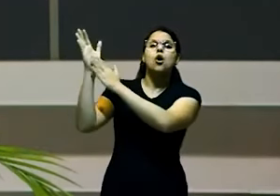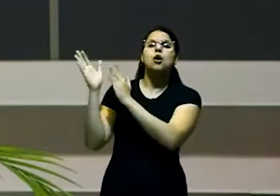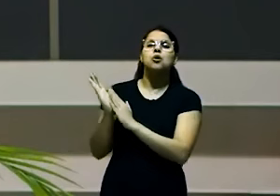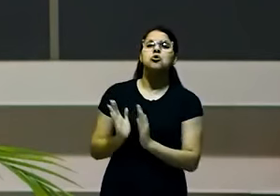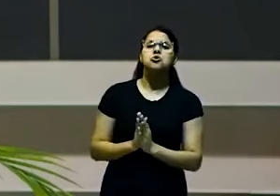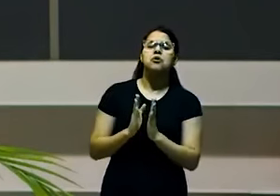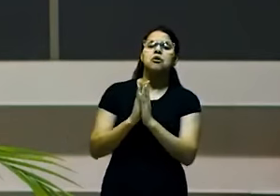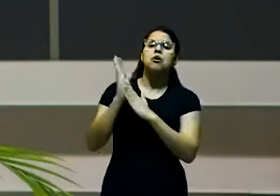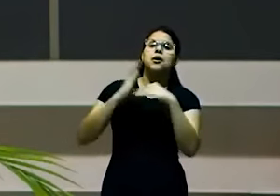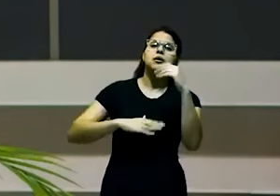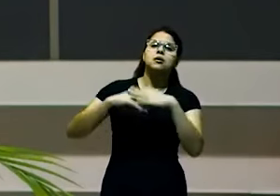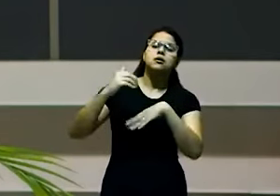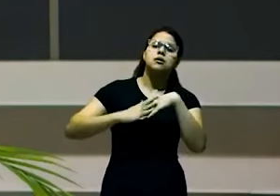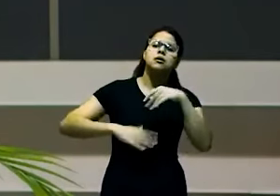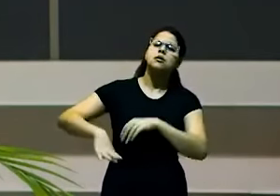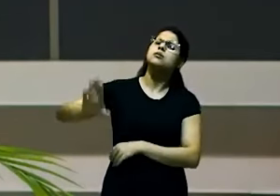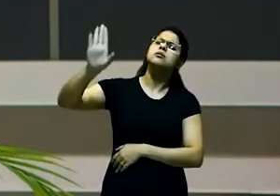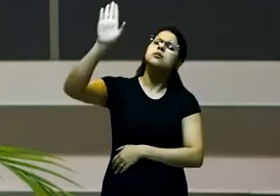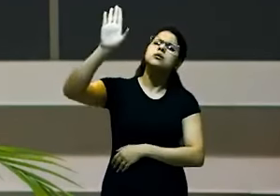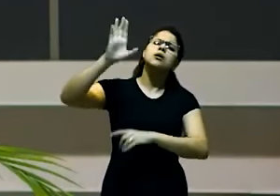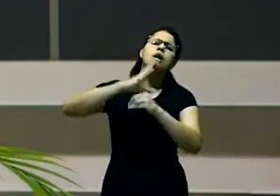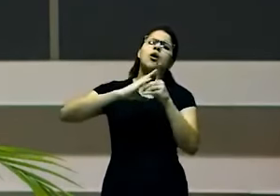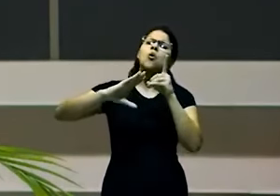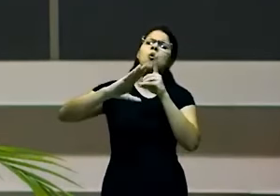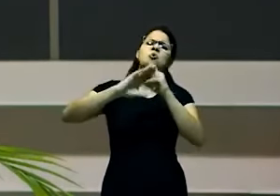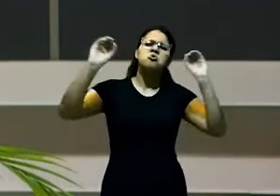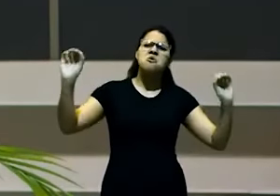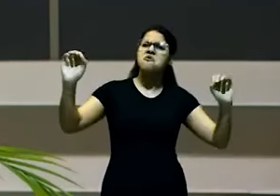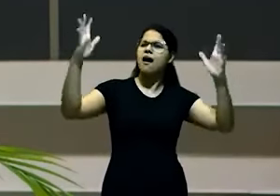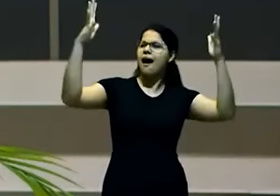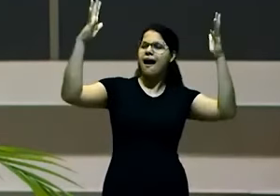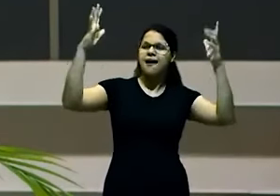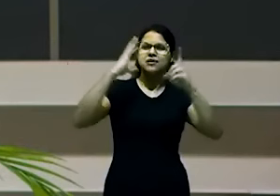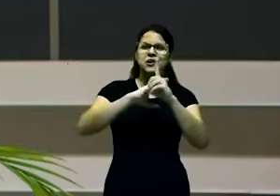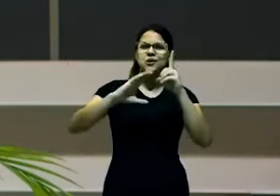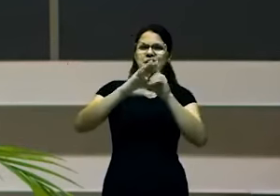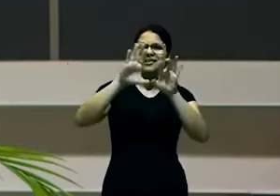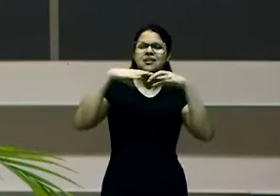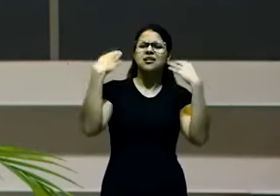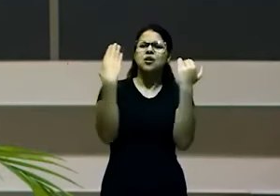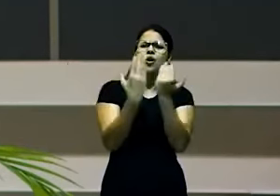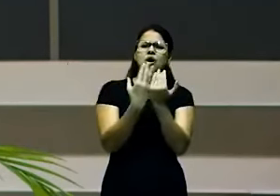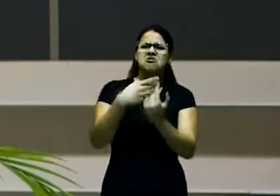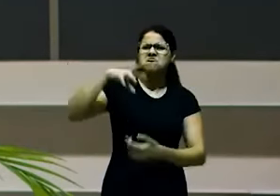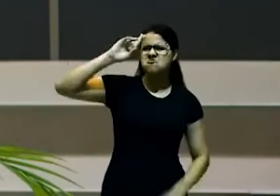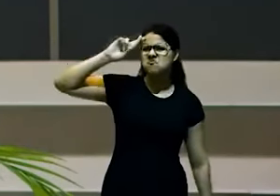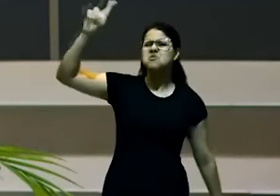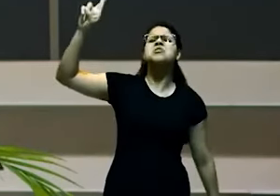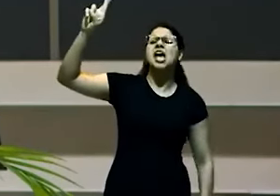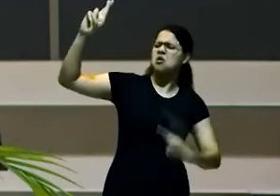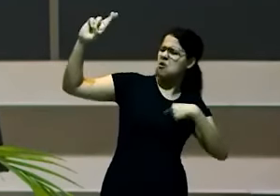pouco num culto de Congresso num culto de festividade e a gente também bate no peito e diz assim Senhor